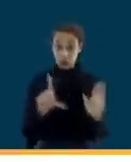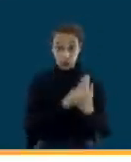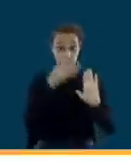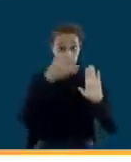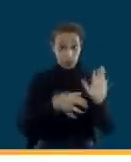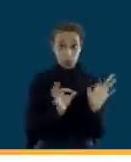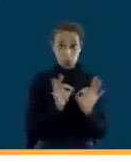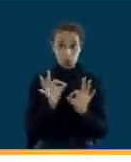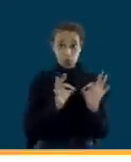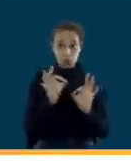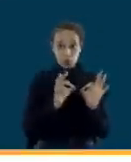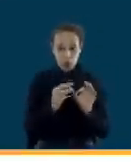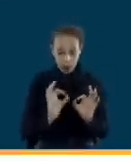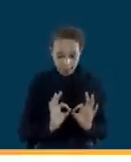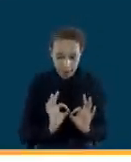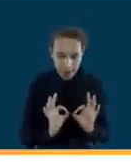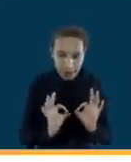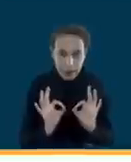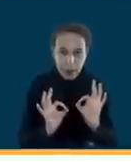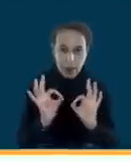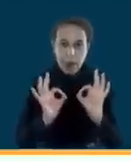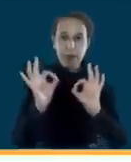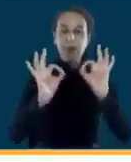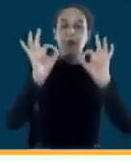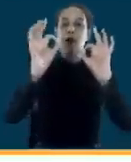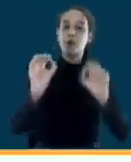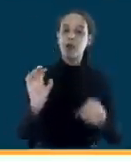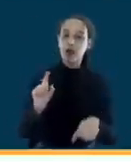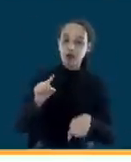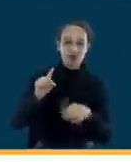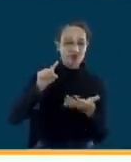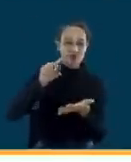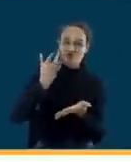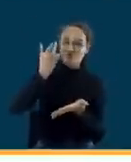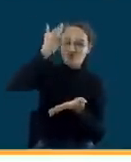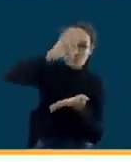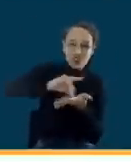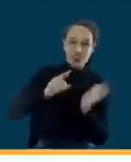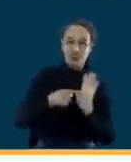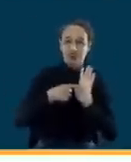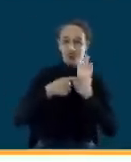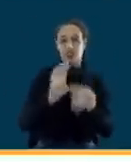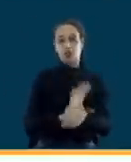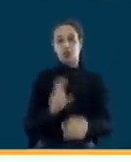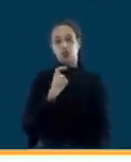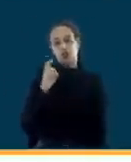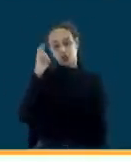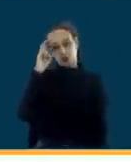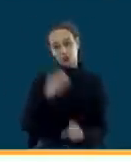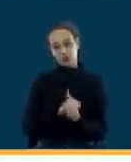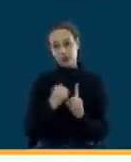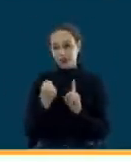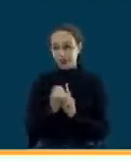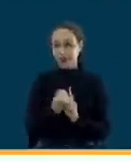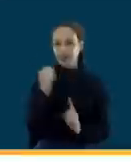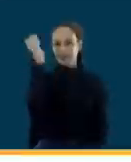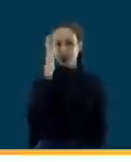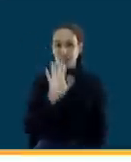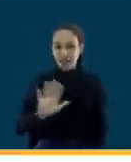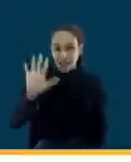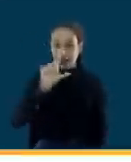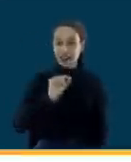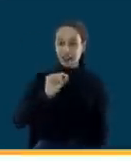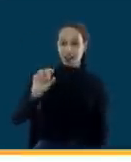baixo para cima, com tecido vivo da cultura e da sociedade brasileira. Ela tem muita força, tem muita ciência, tem muita teoria, tem